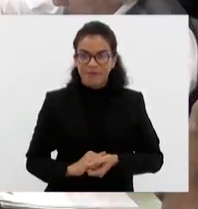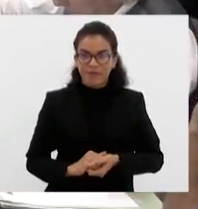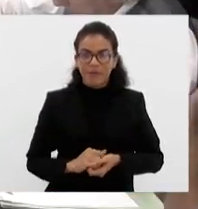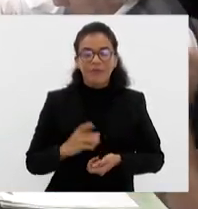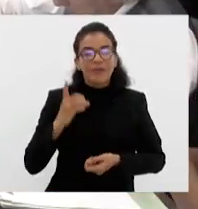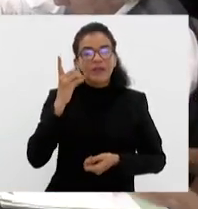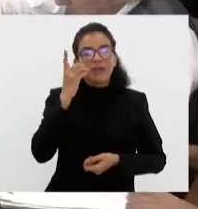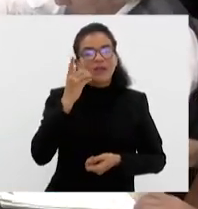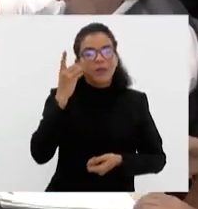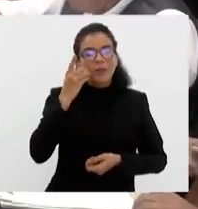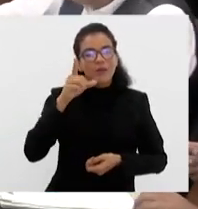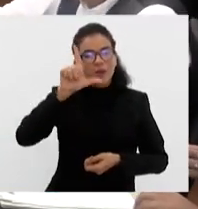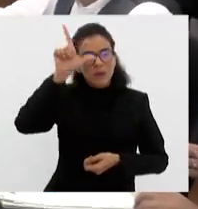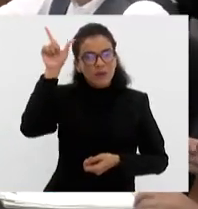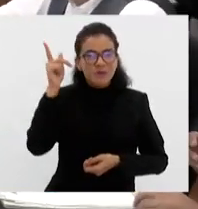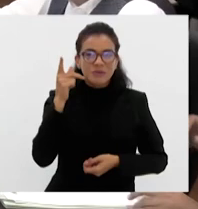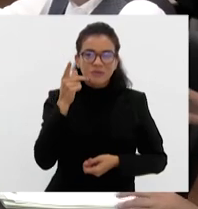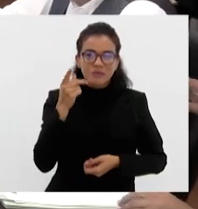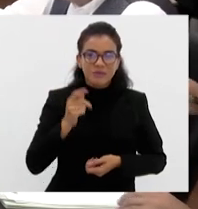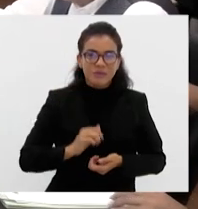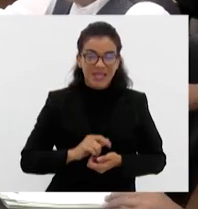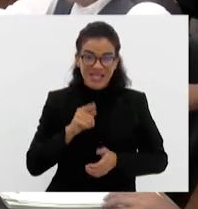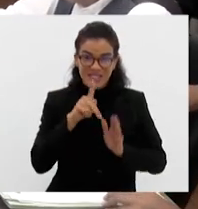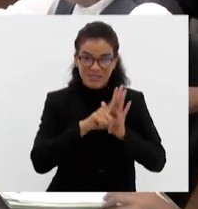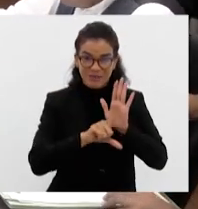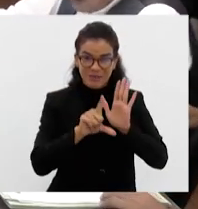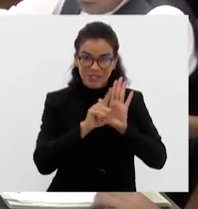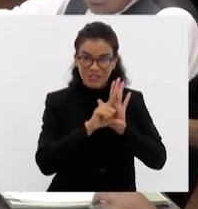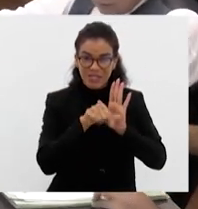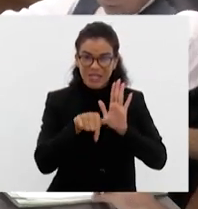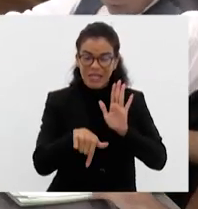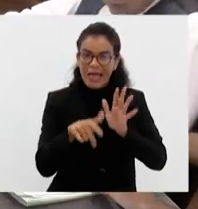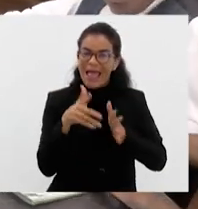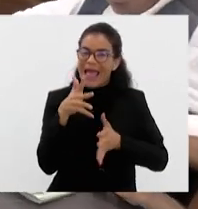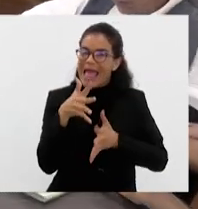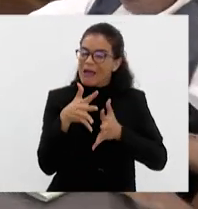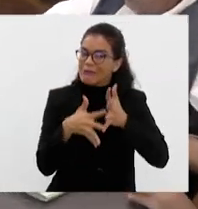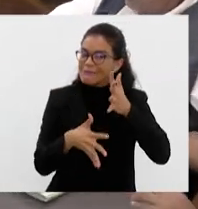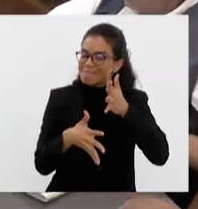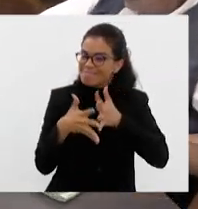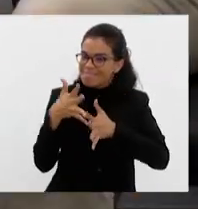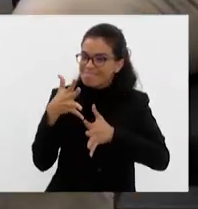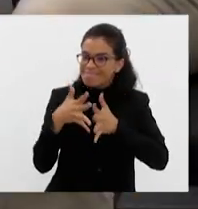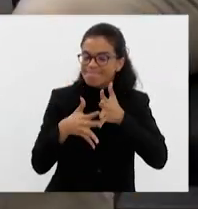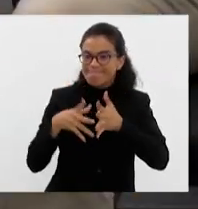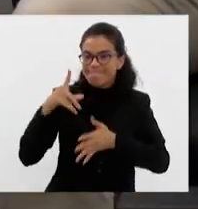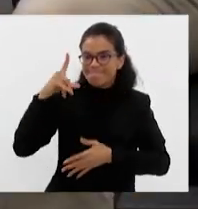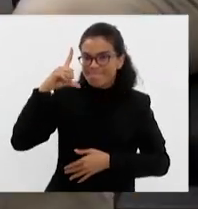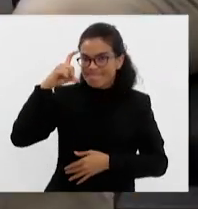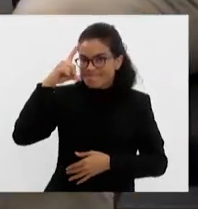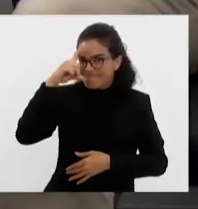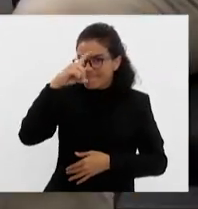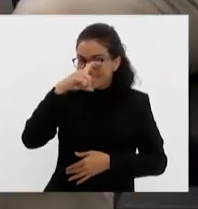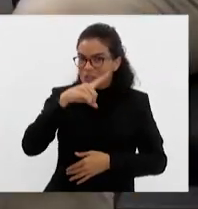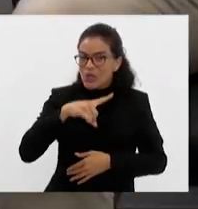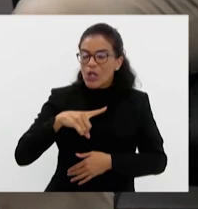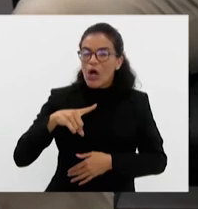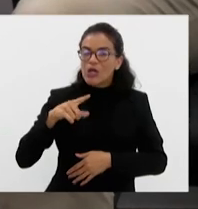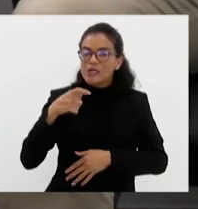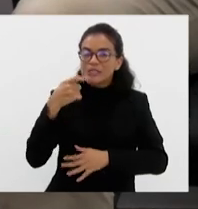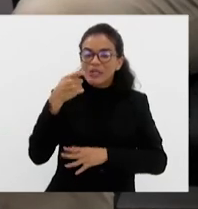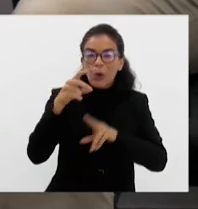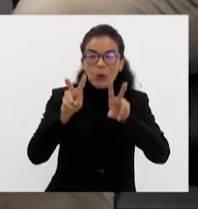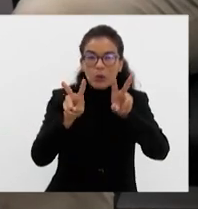Paulo. Eu acho esse projeto aqui de uma complexidade. A ementa já é complexa. Né? Porque, vejam